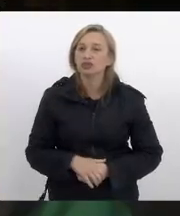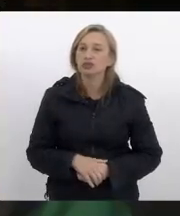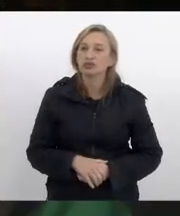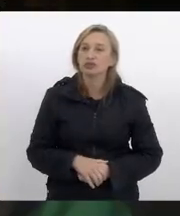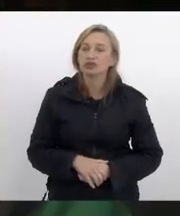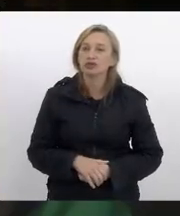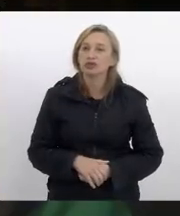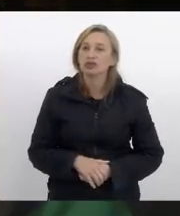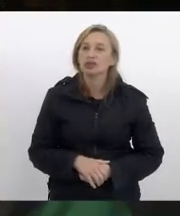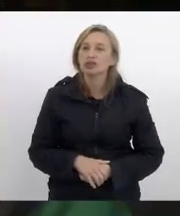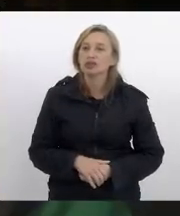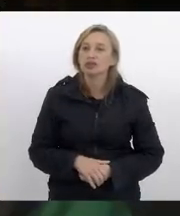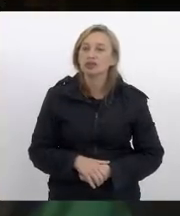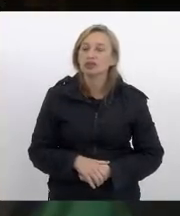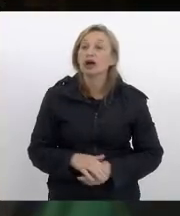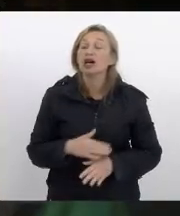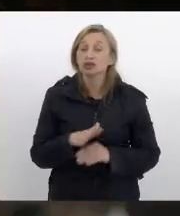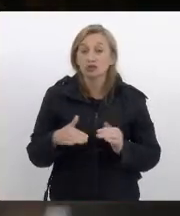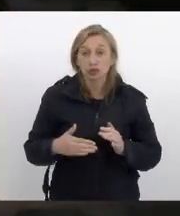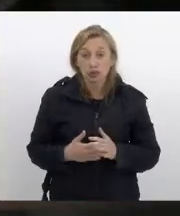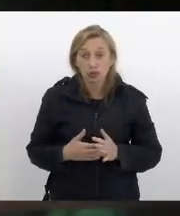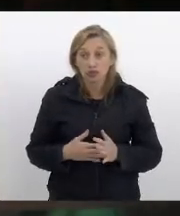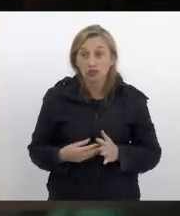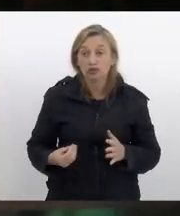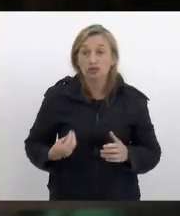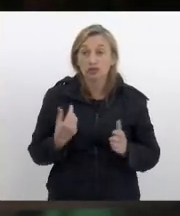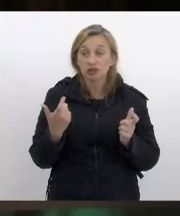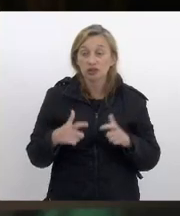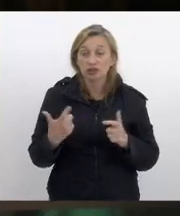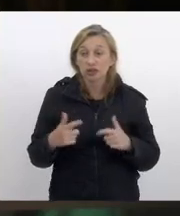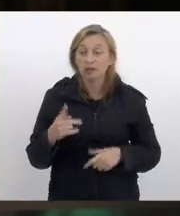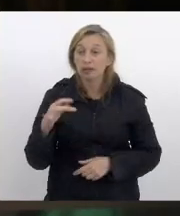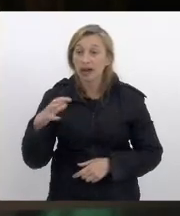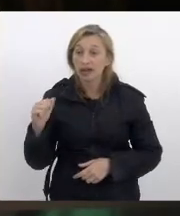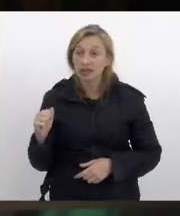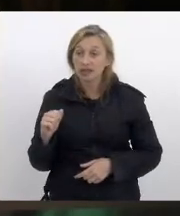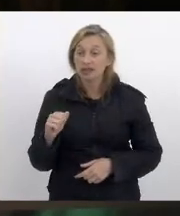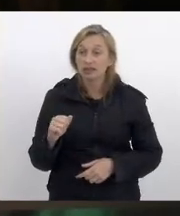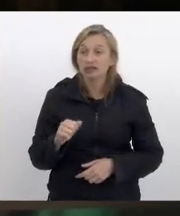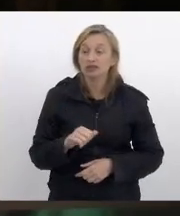Sérgio Aureliano, a todos presentes, oficiais, praças.